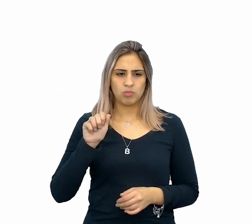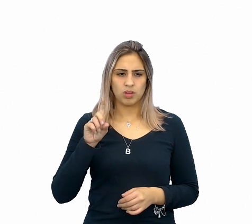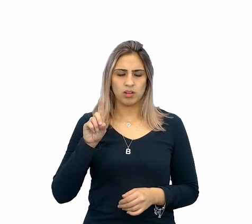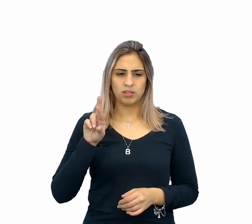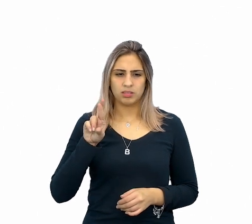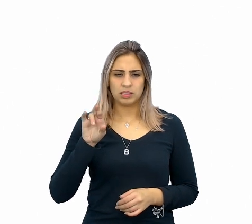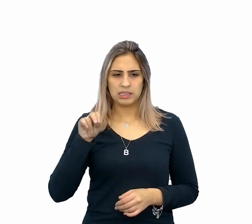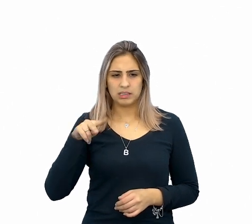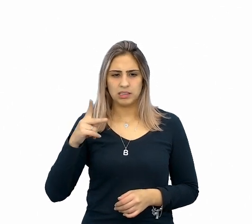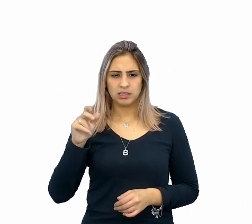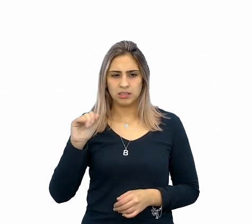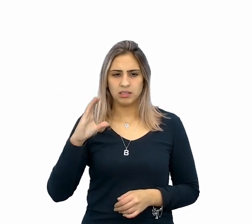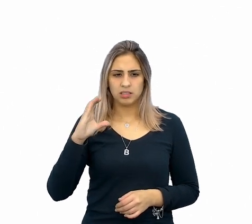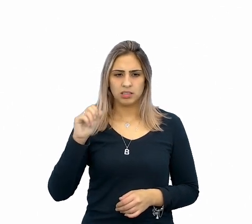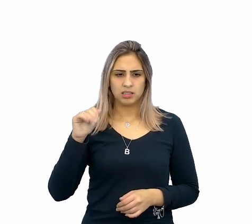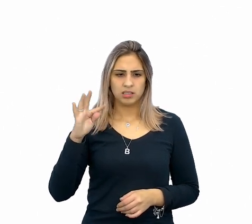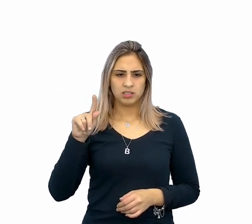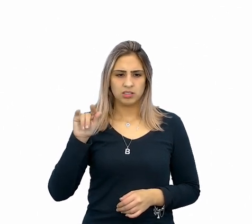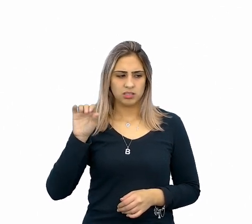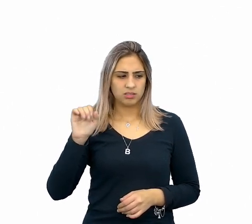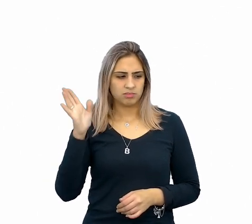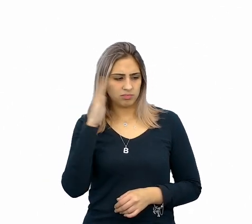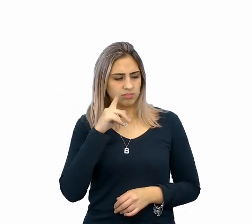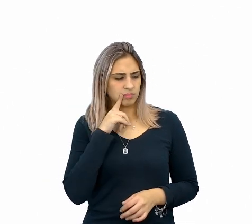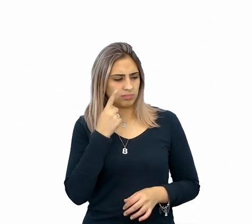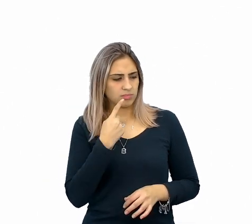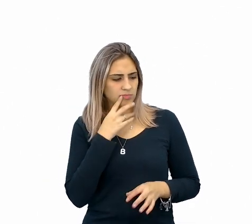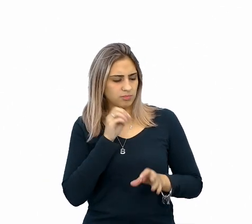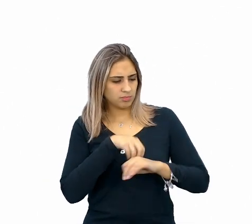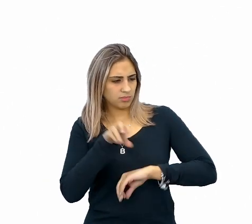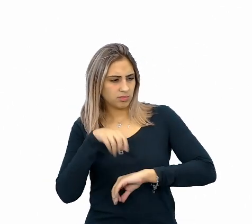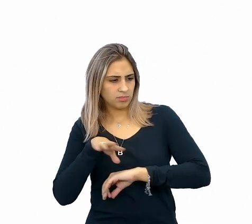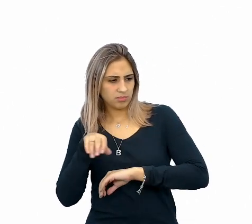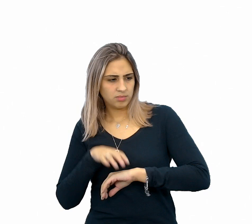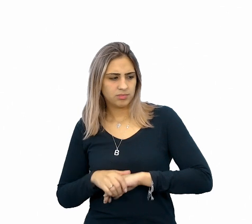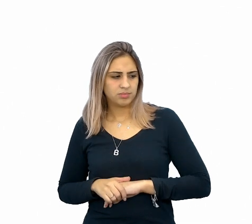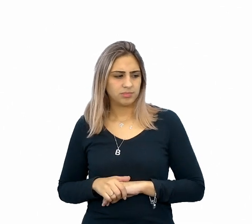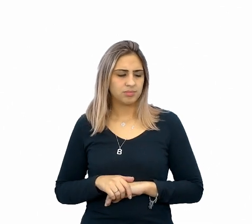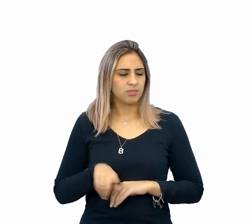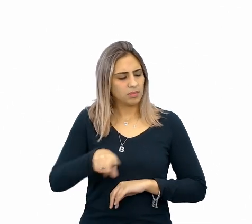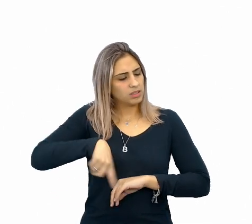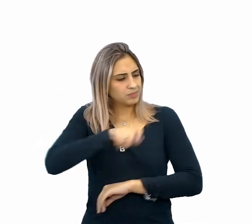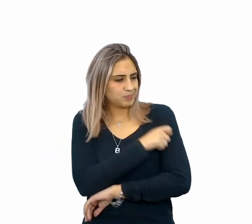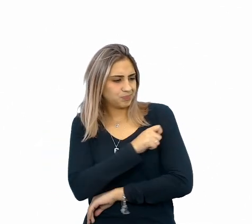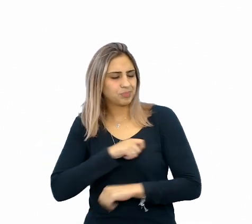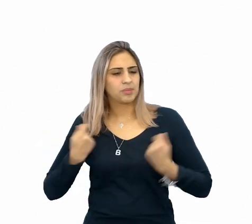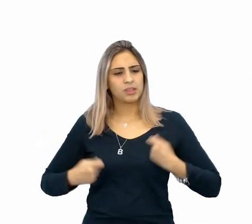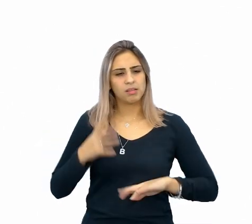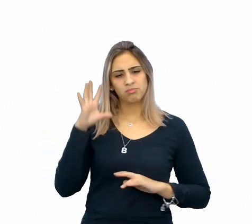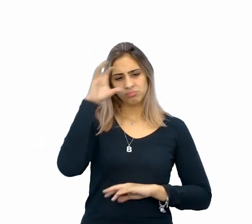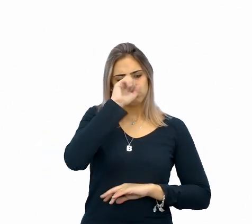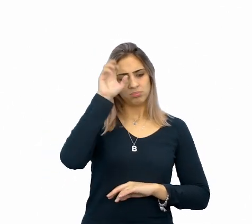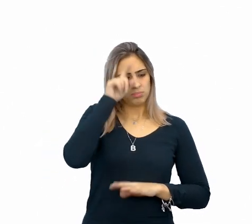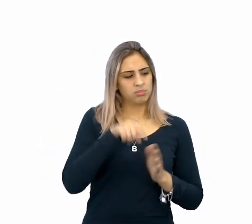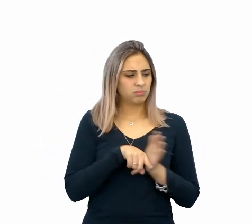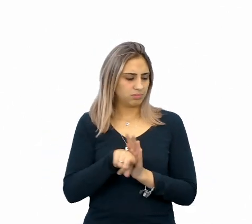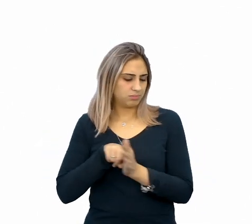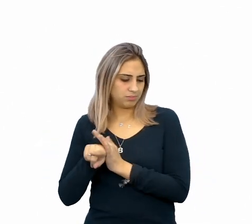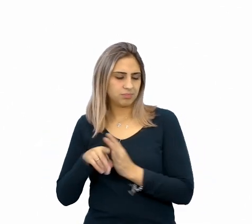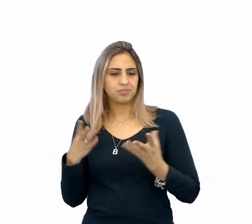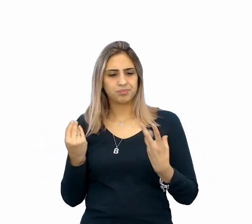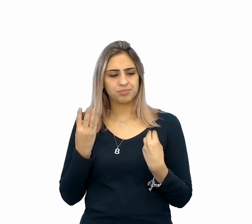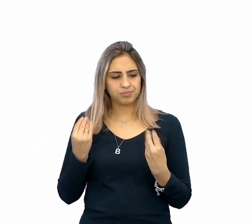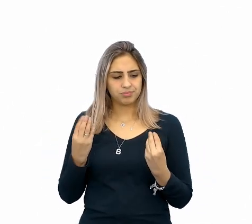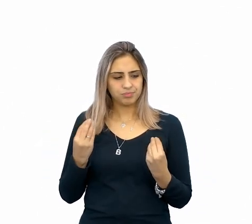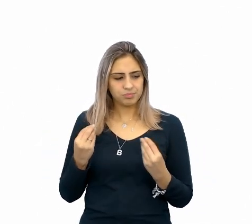caderno do professor, ele oferece algumas sugestões. Os estudantes precisam aprender a pesquisar.